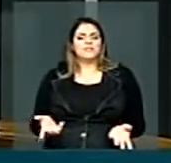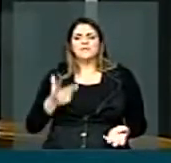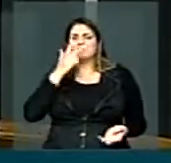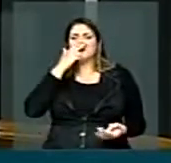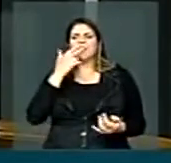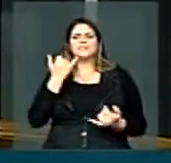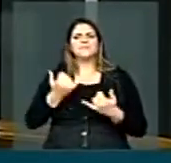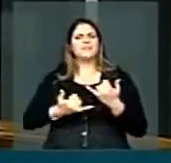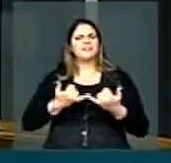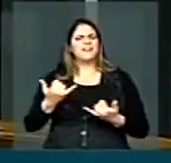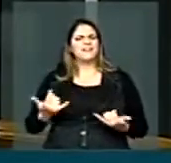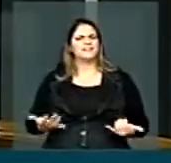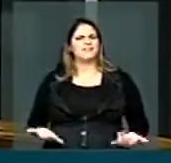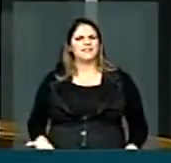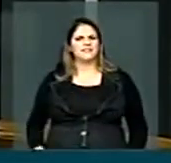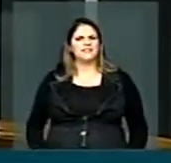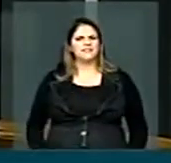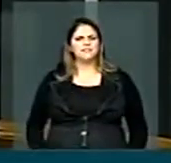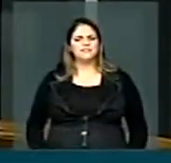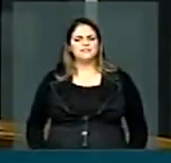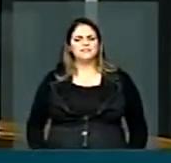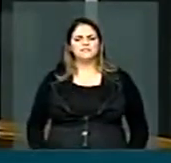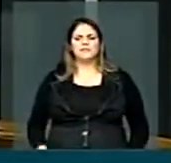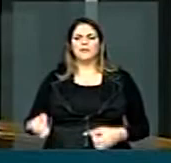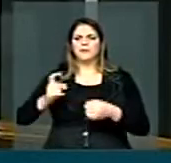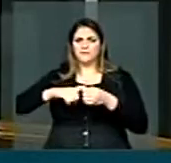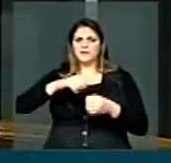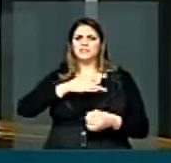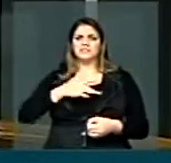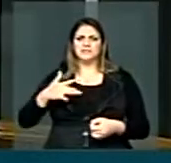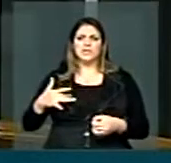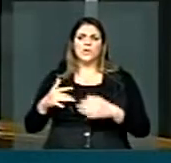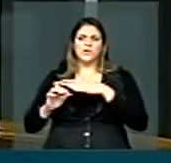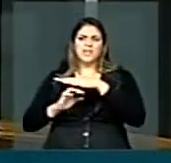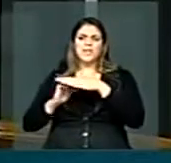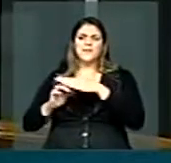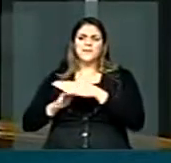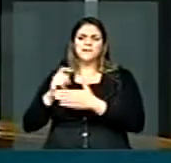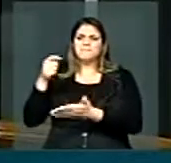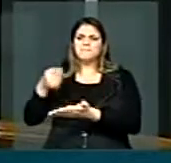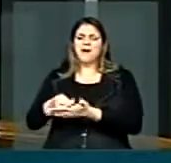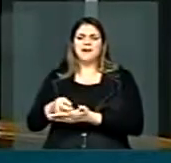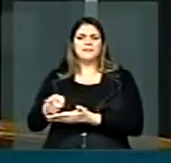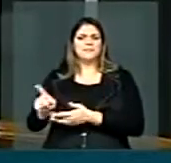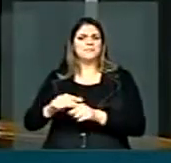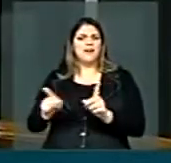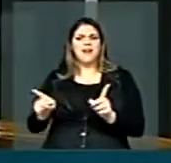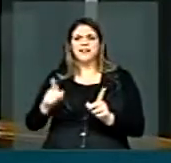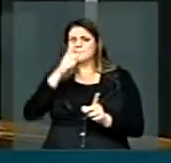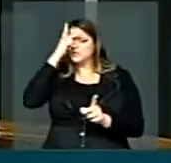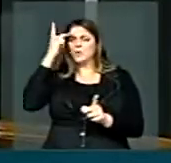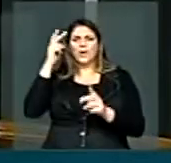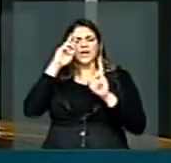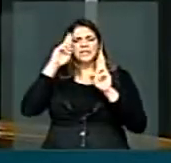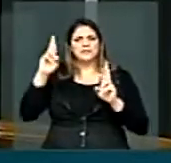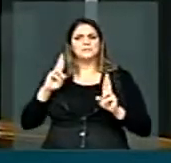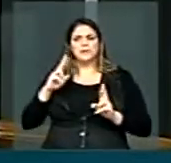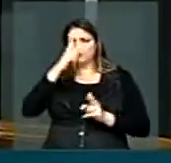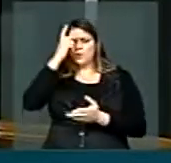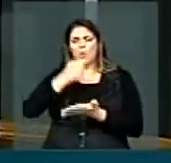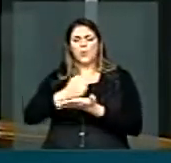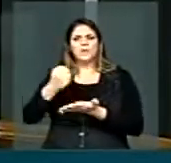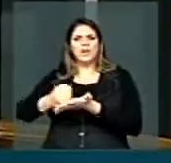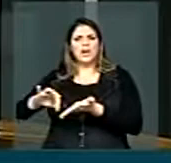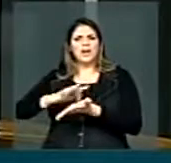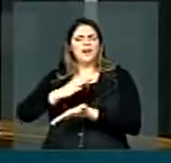brincadeira o que esses planos de saúde fazem com as pessoas que o contratam.